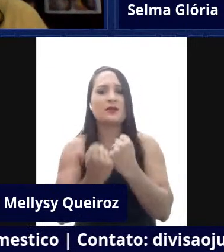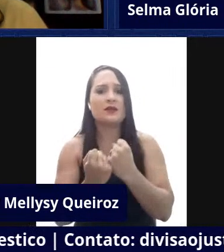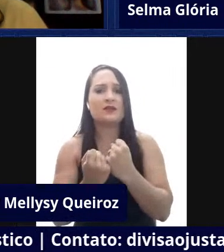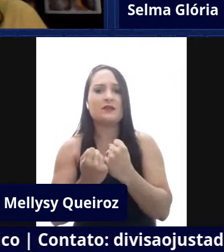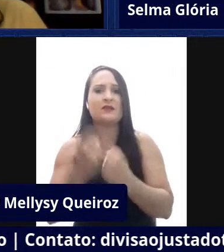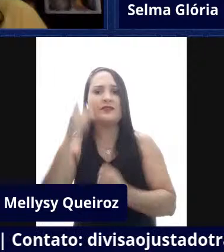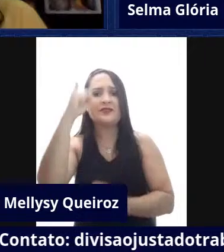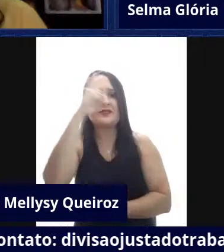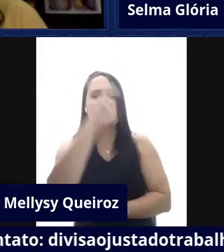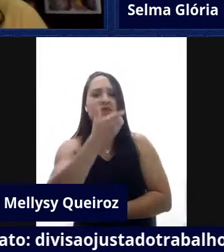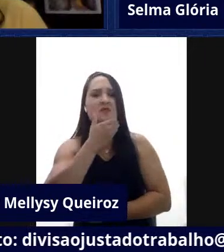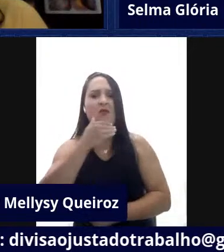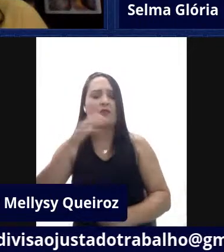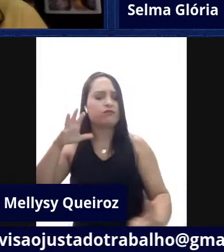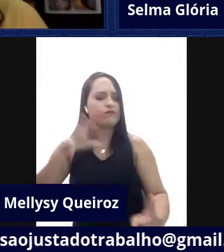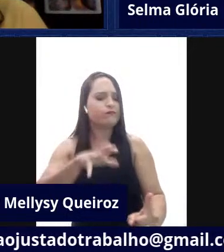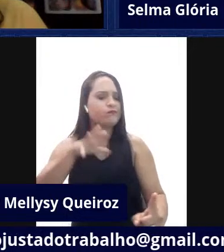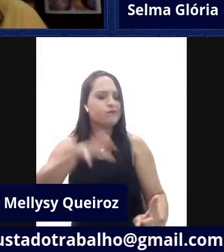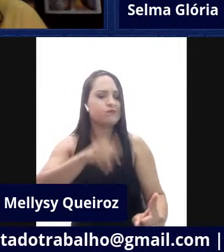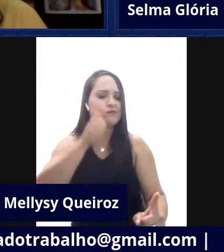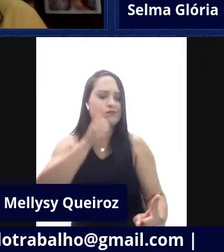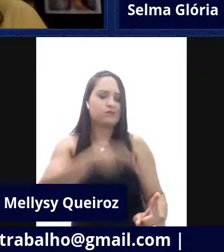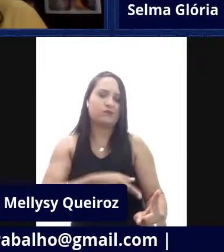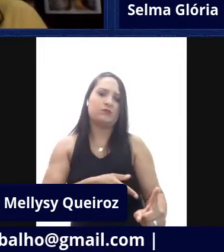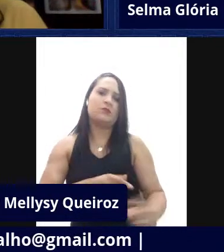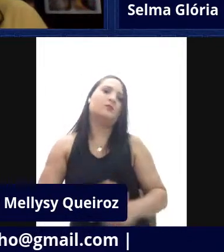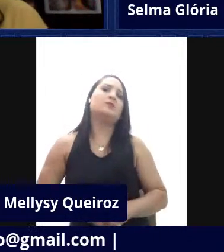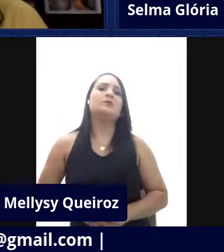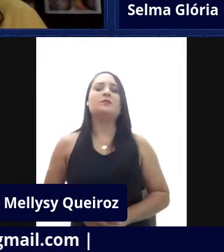machista. Recentemente saiu